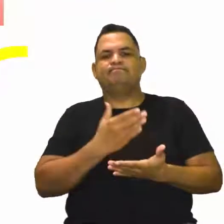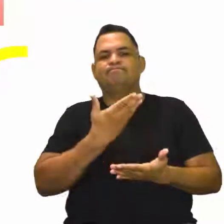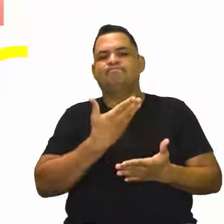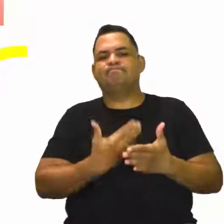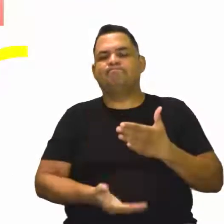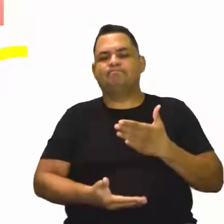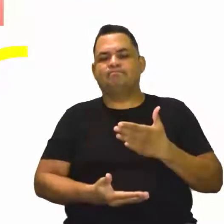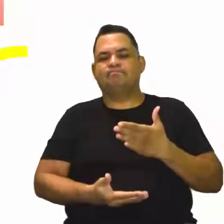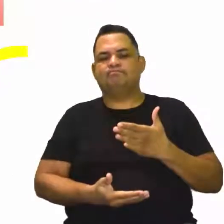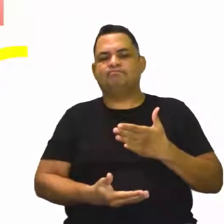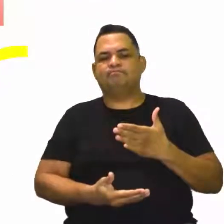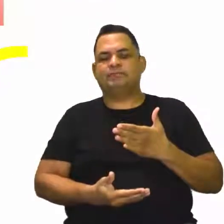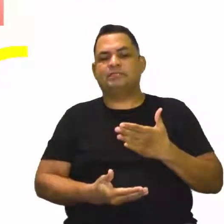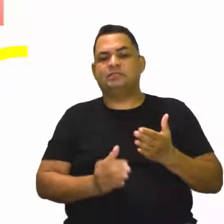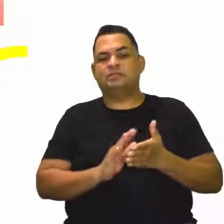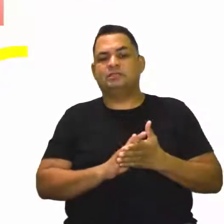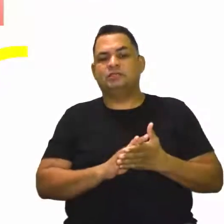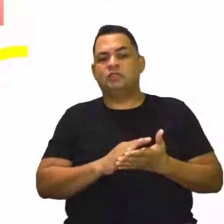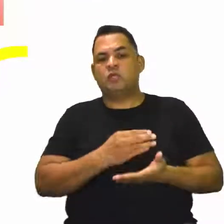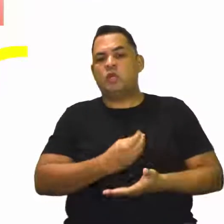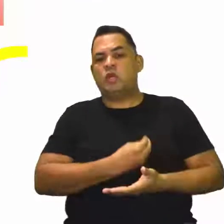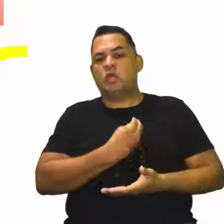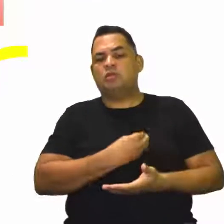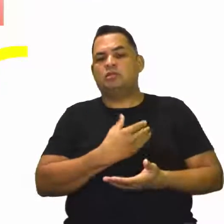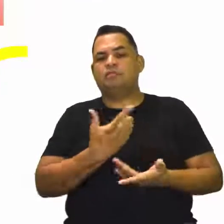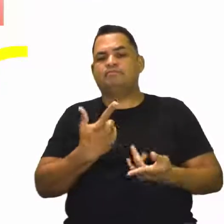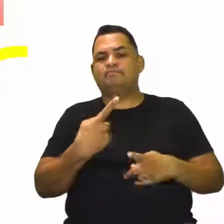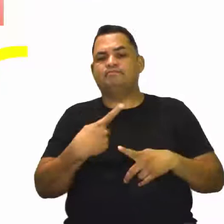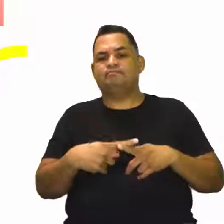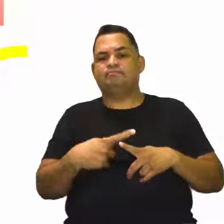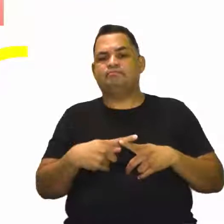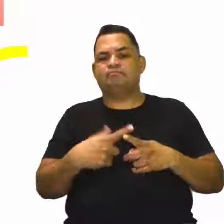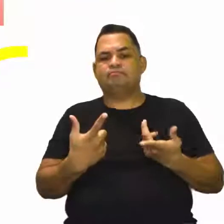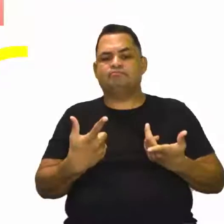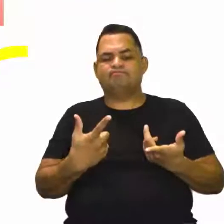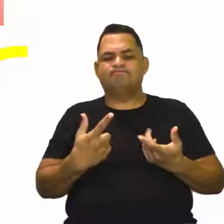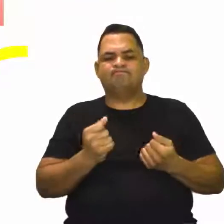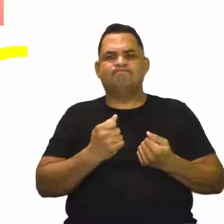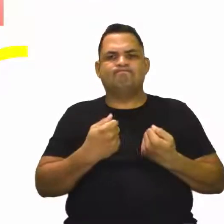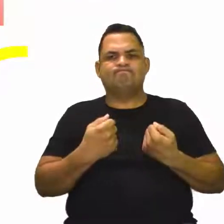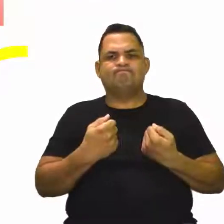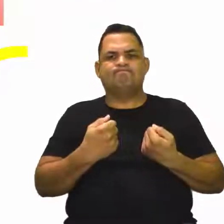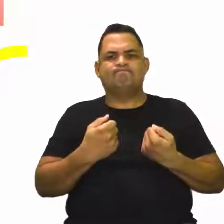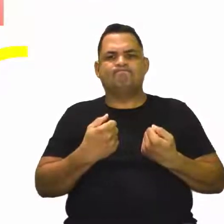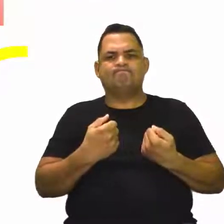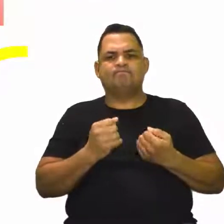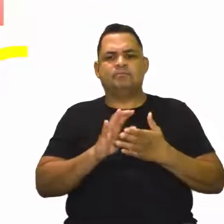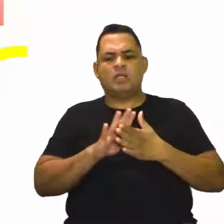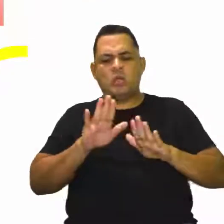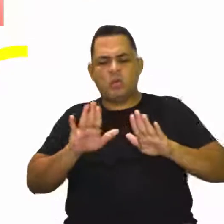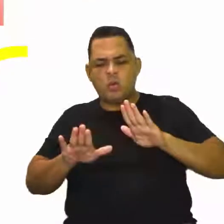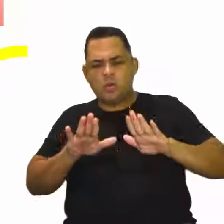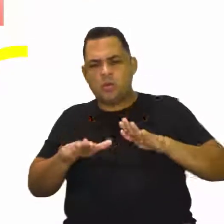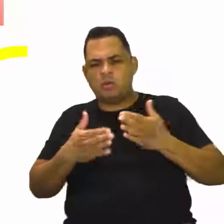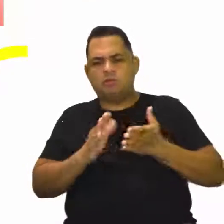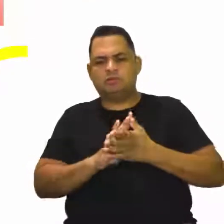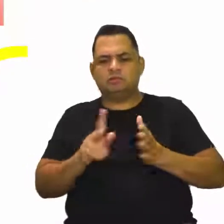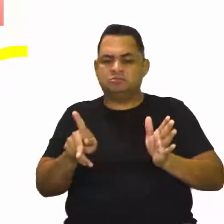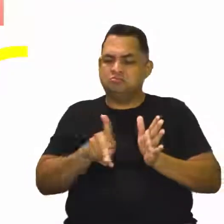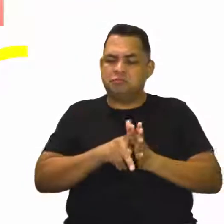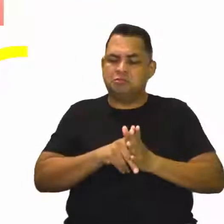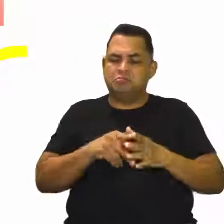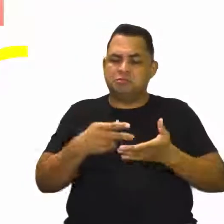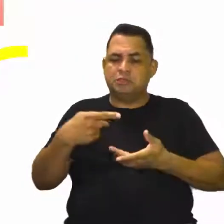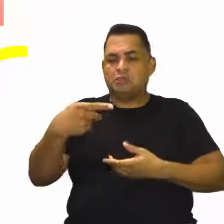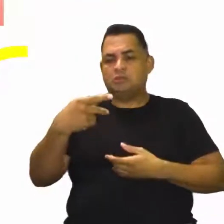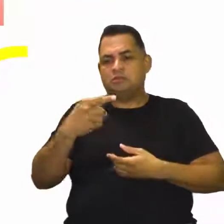suas vidas por coisas que muitas vezes é questão atitudinal, né, a questão de um cuidado maior, consigo e com o outro também,